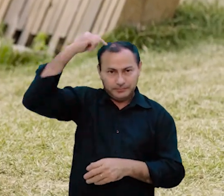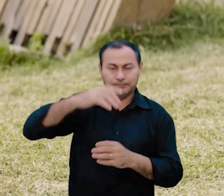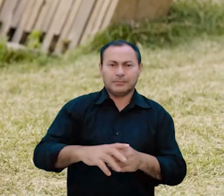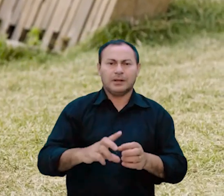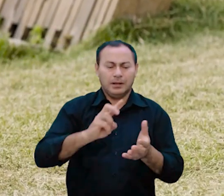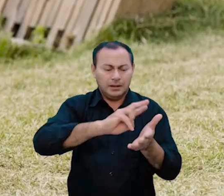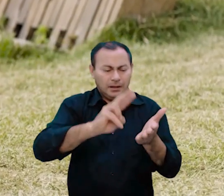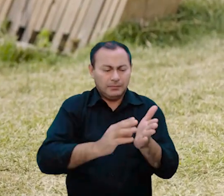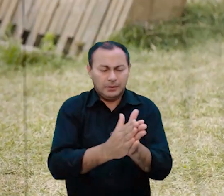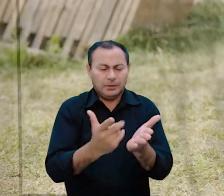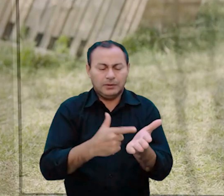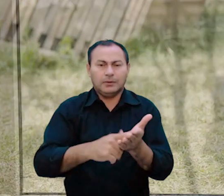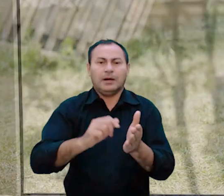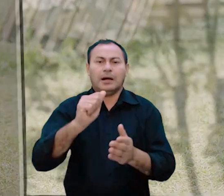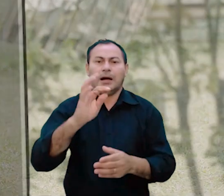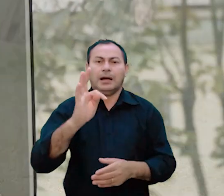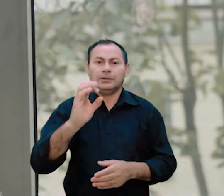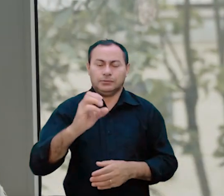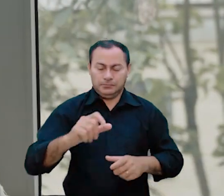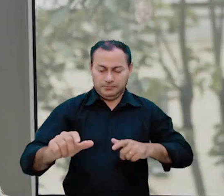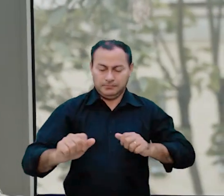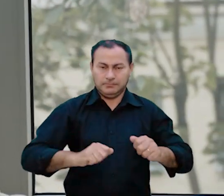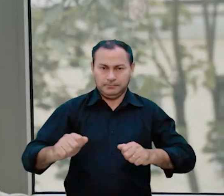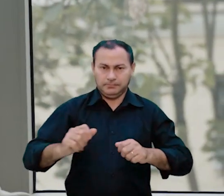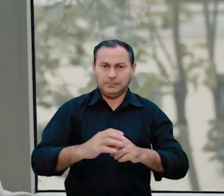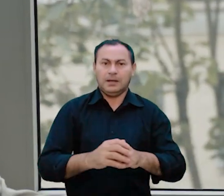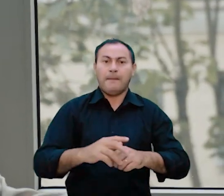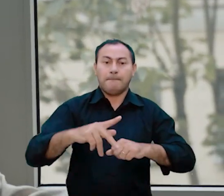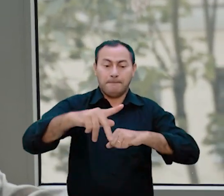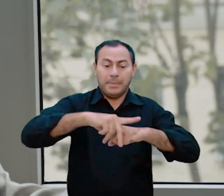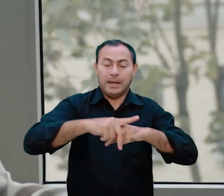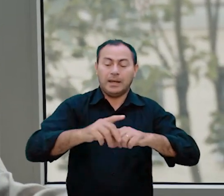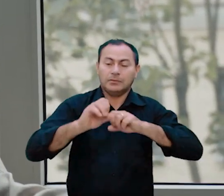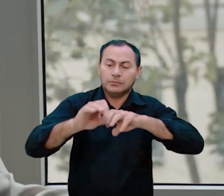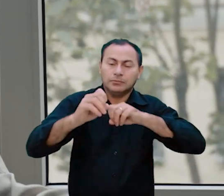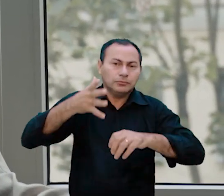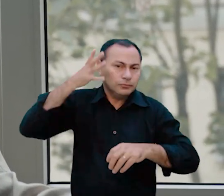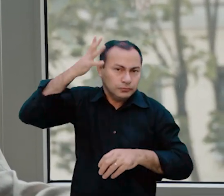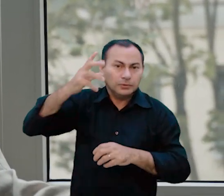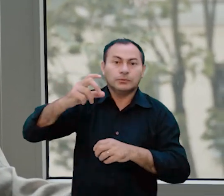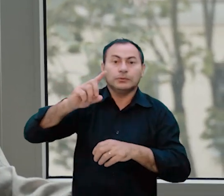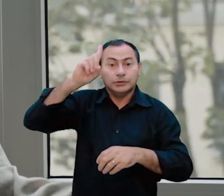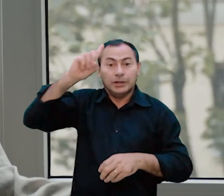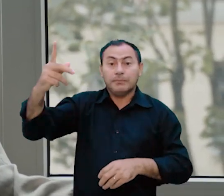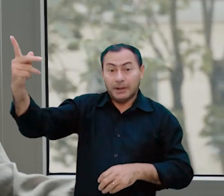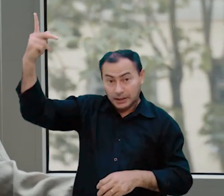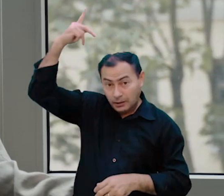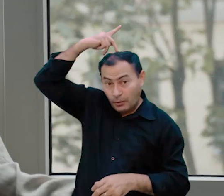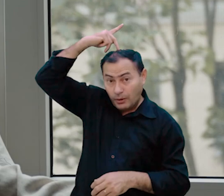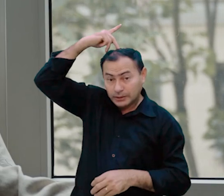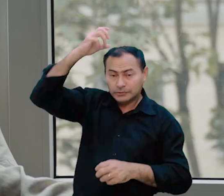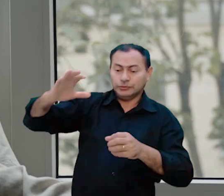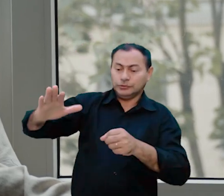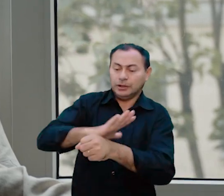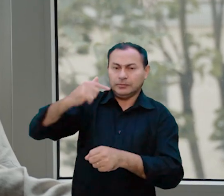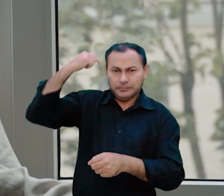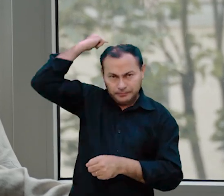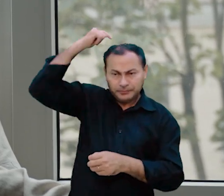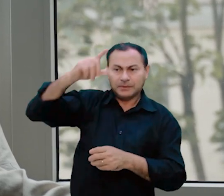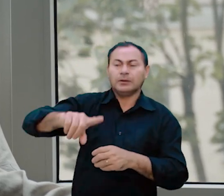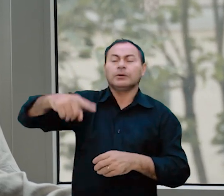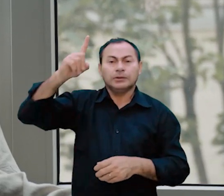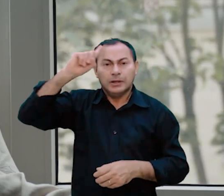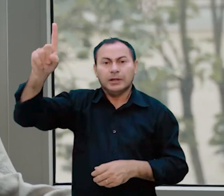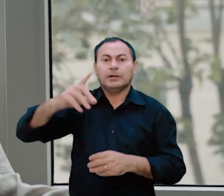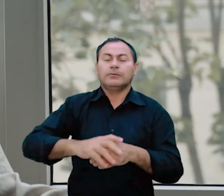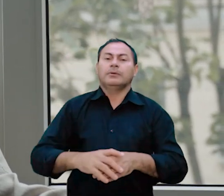Espírito. Lemos no livro de Atos que Pedro pregou no dia de Pentecostes cheio do Espírito. E mais adiante lemos que